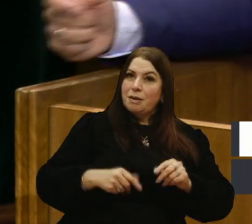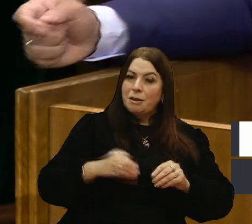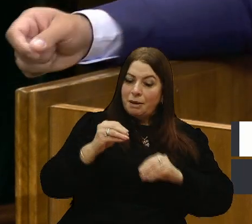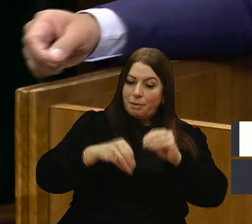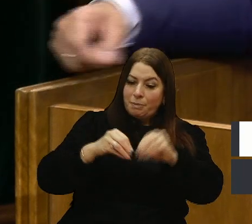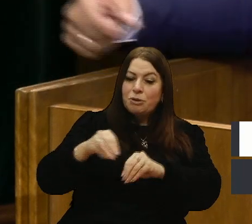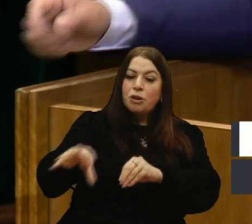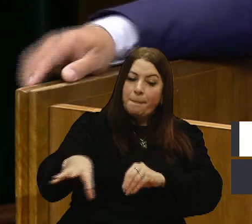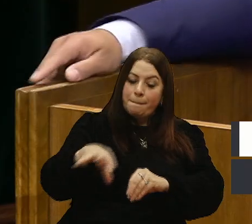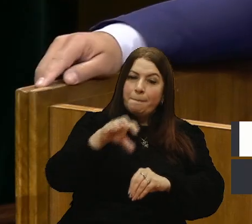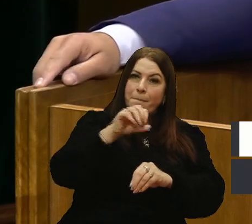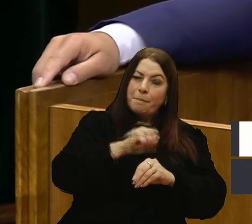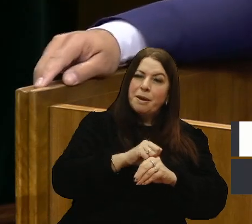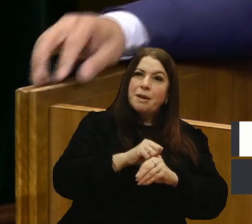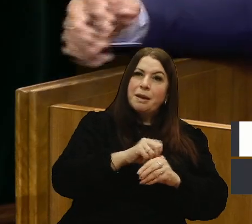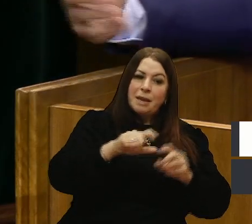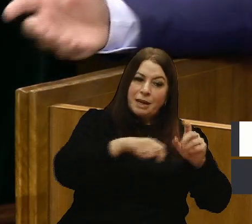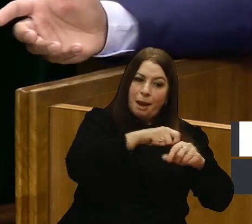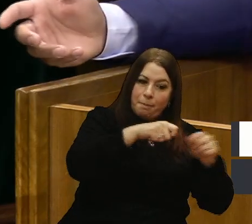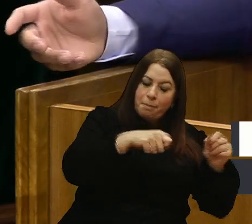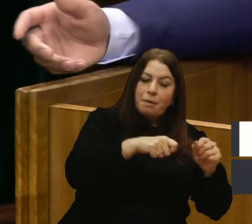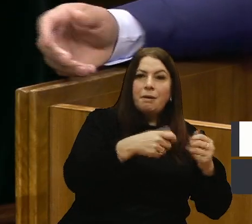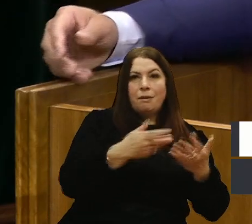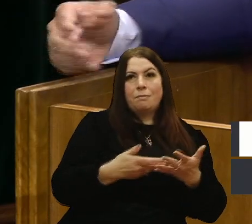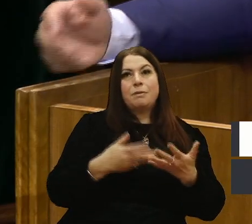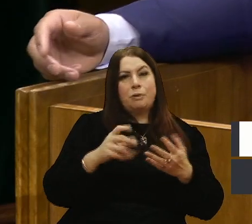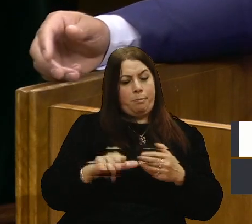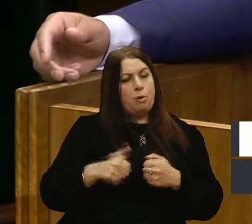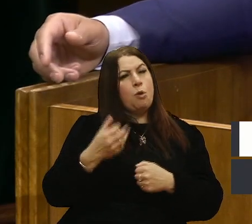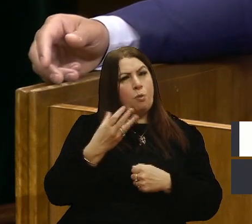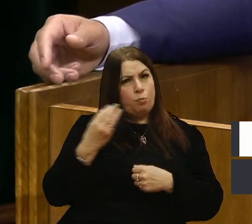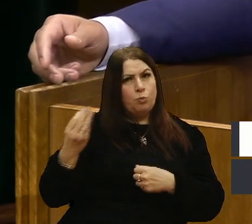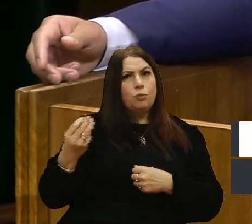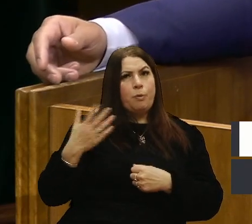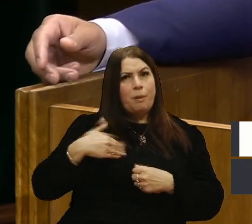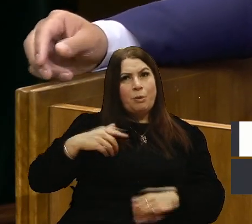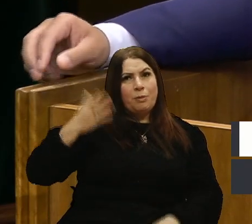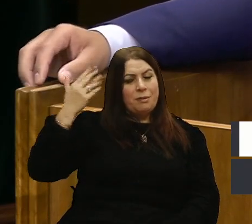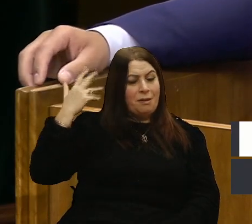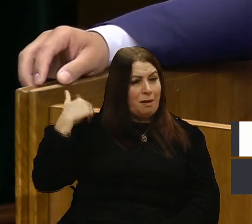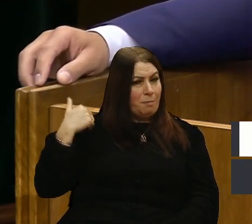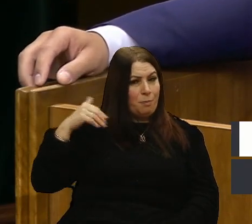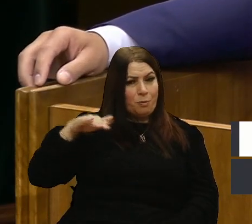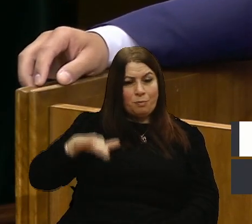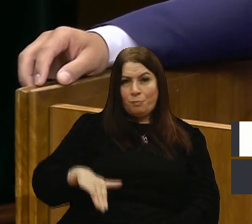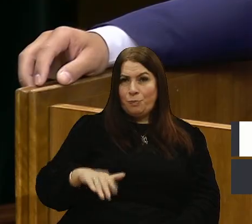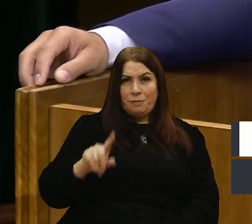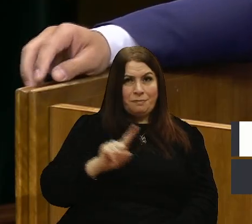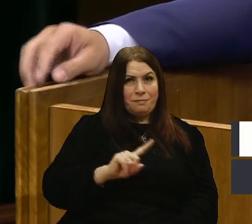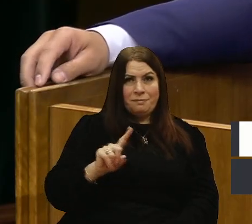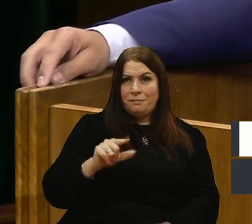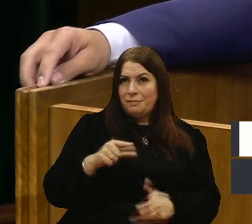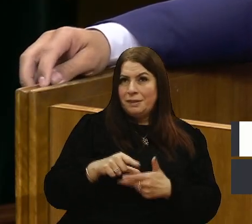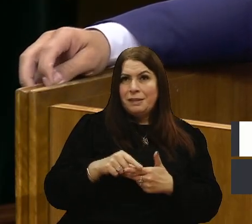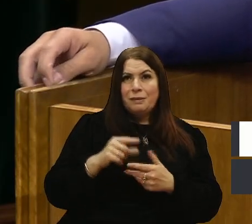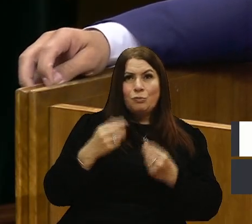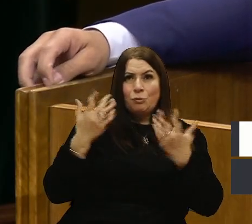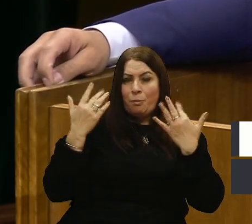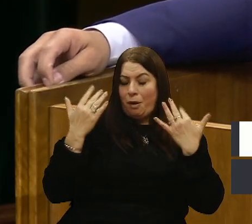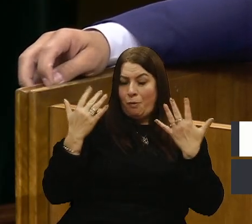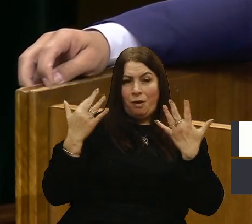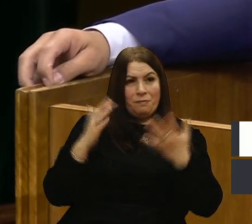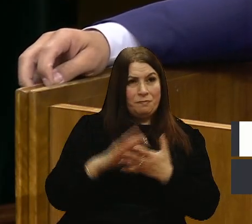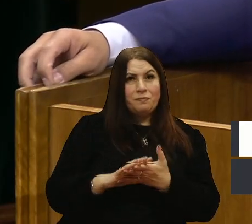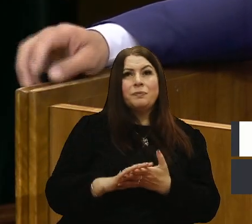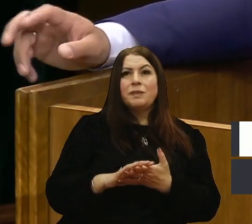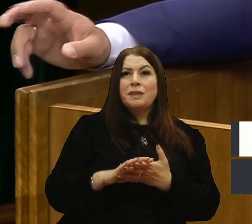que colhe, tem uma máquina que amarra, então melhorou muito, mas no meu tempo, na minha época de guri, quando a gente fazia esse serviço, era tudo manual